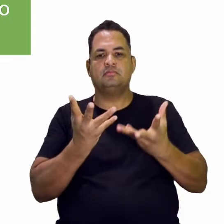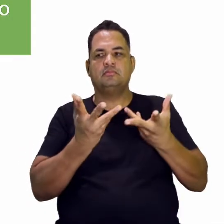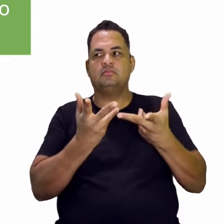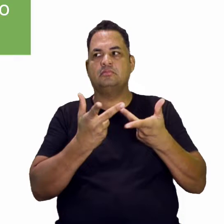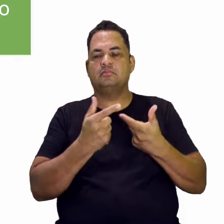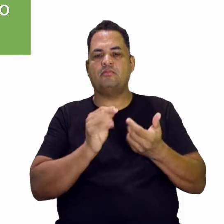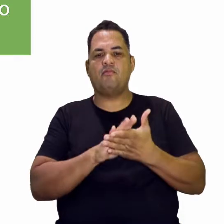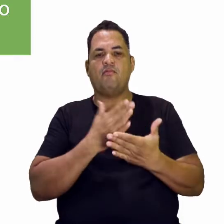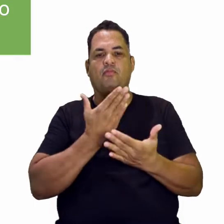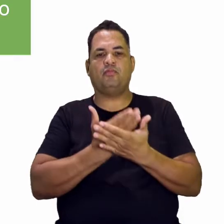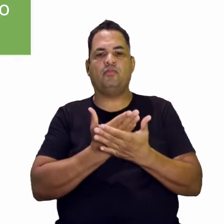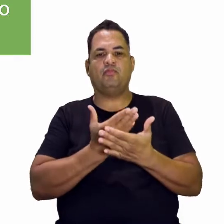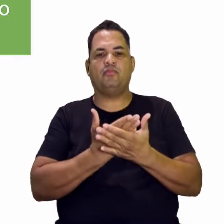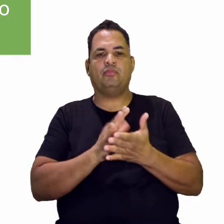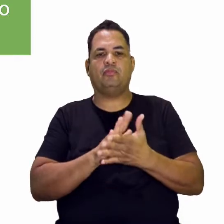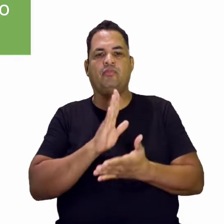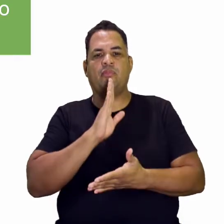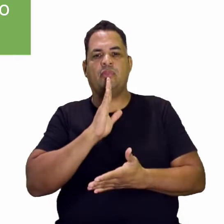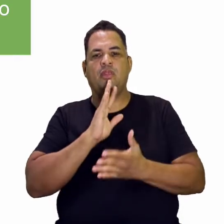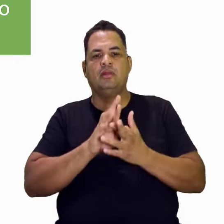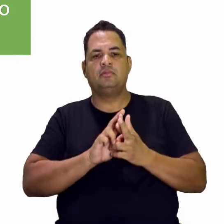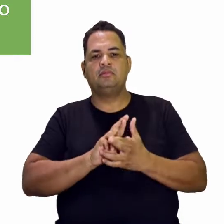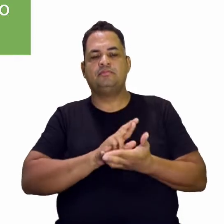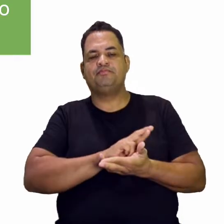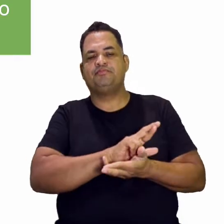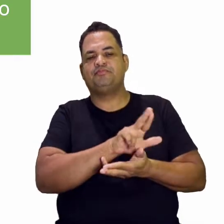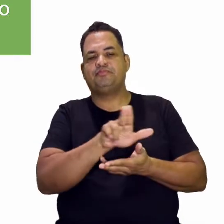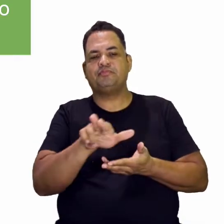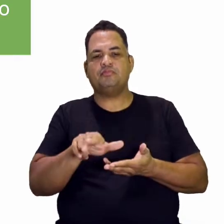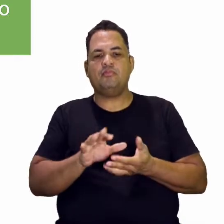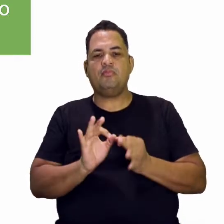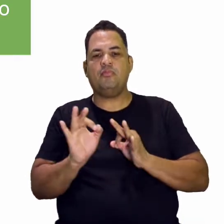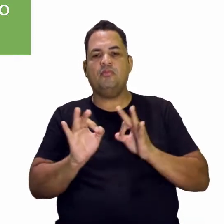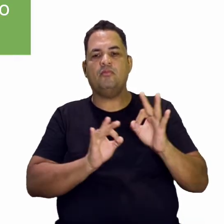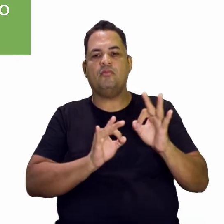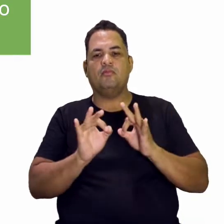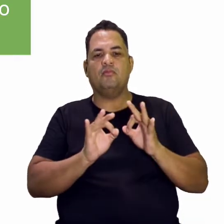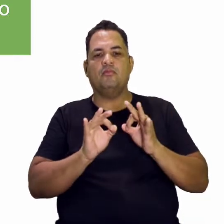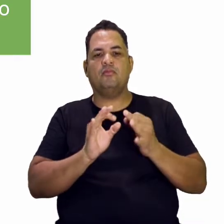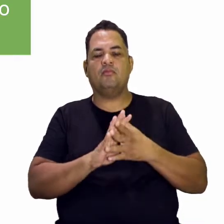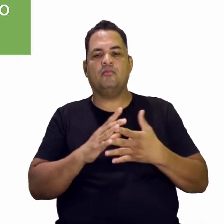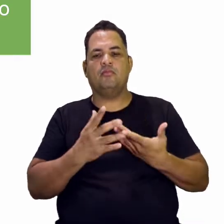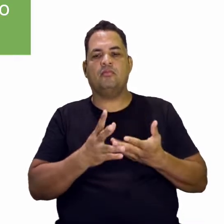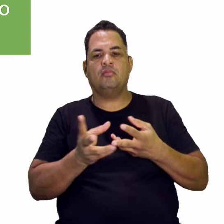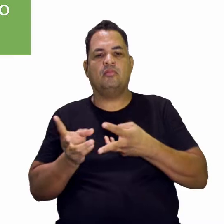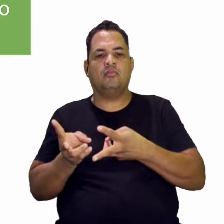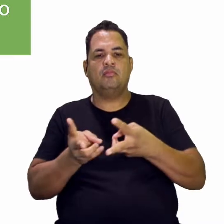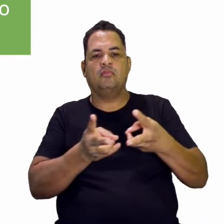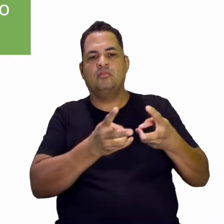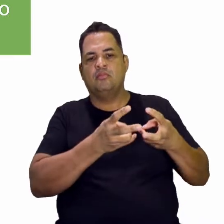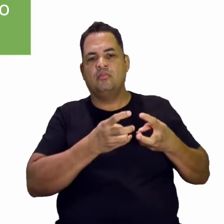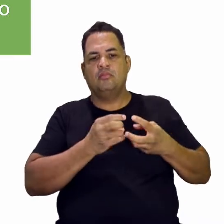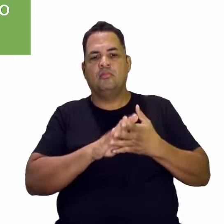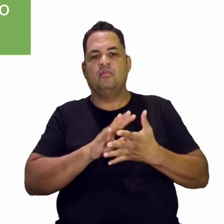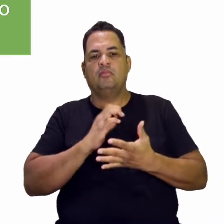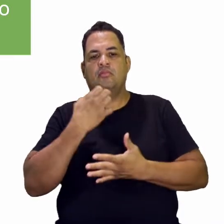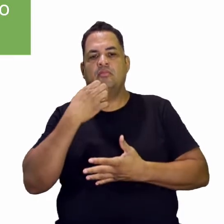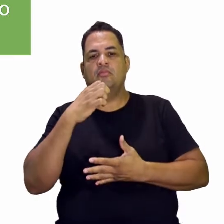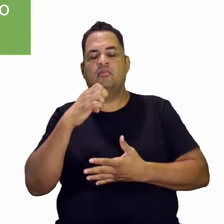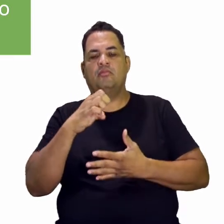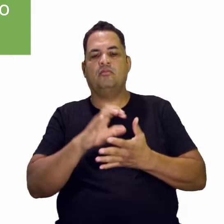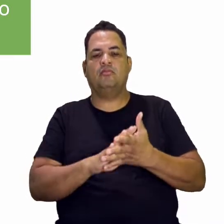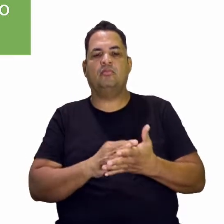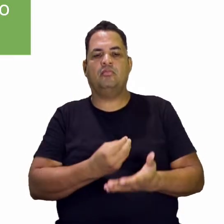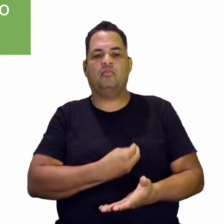habilidade desta aula, vamos reconhecer os diferentes tipos de organização e a forma de obtenção de energia dos